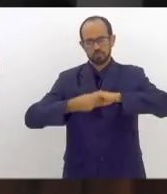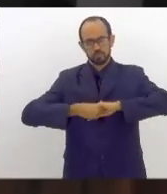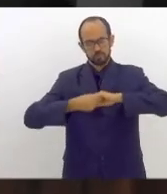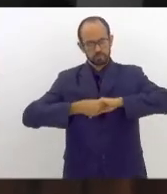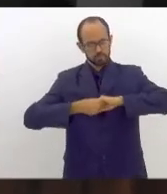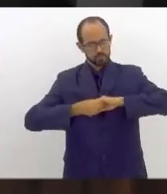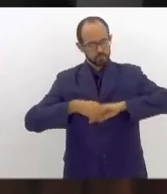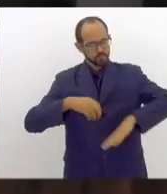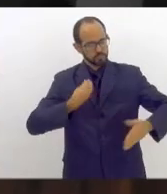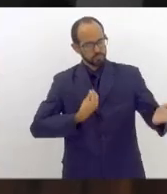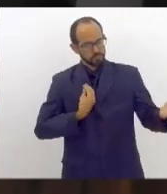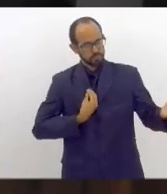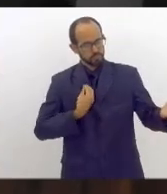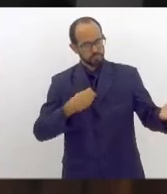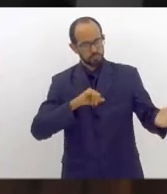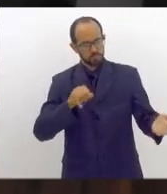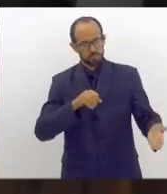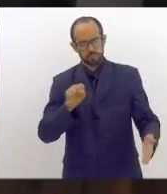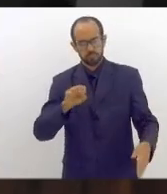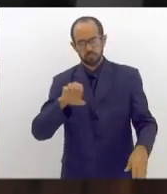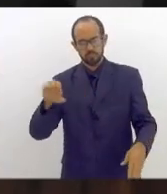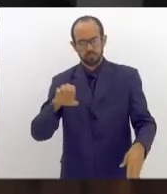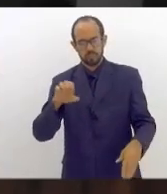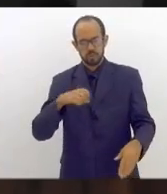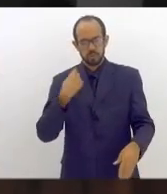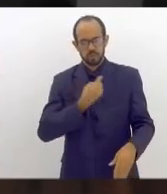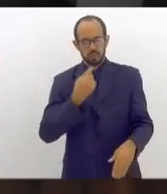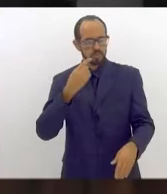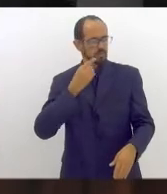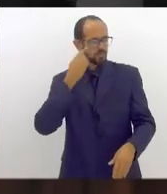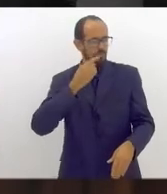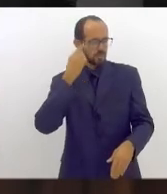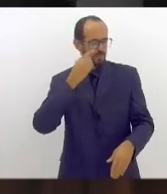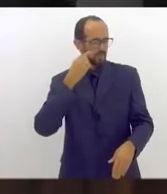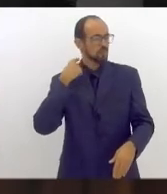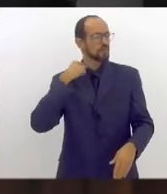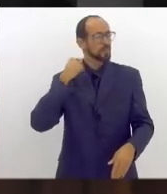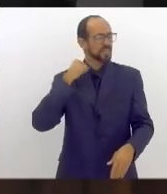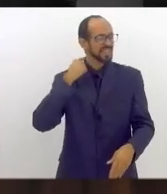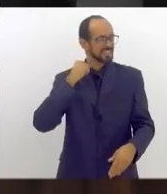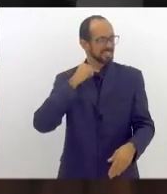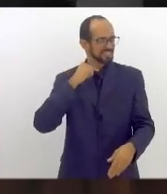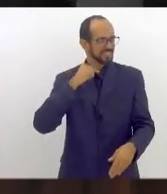do José Moinhos Pinheiro nosso Desembargador flamenguista Favorito